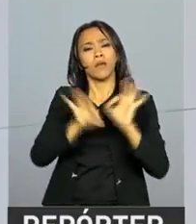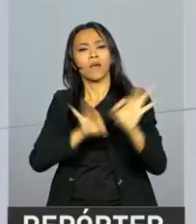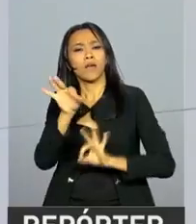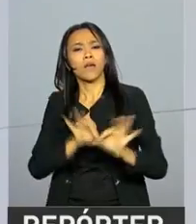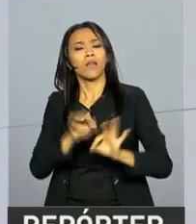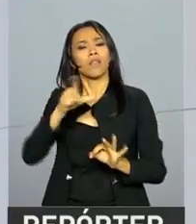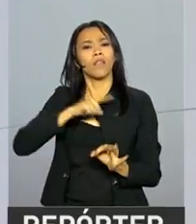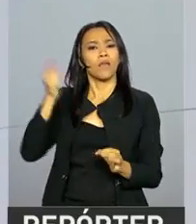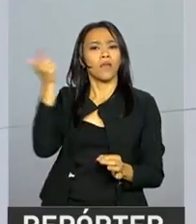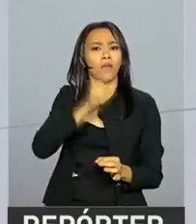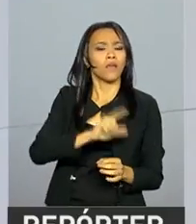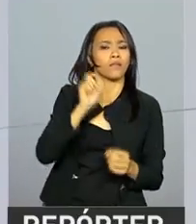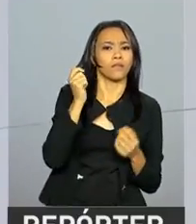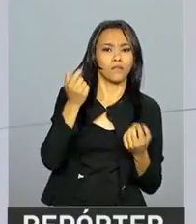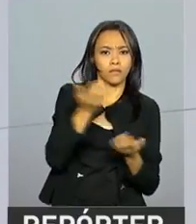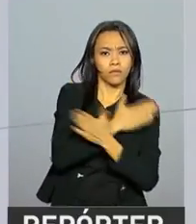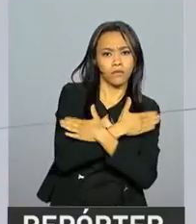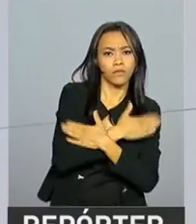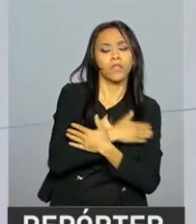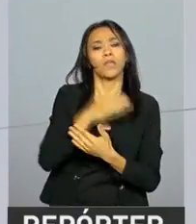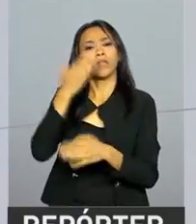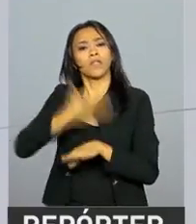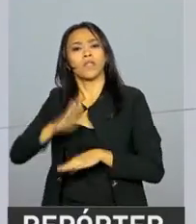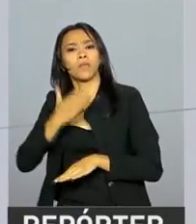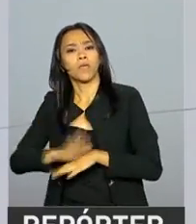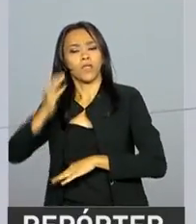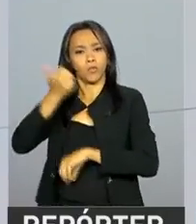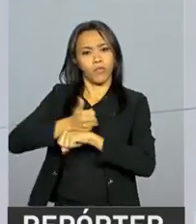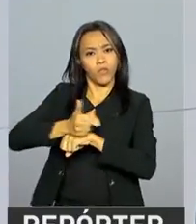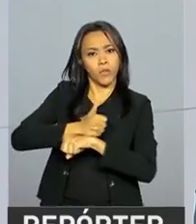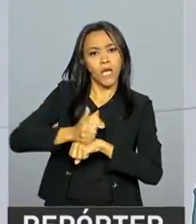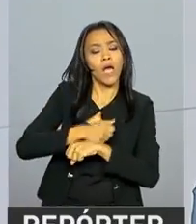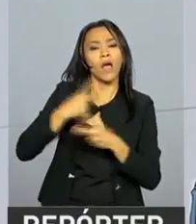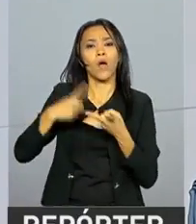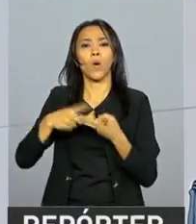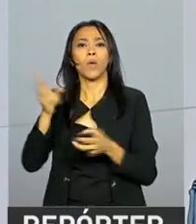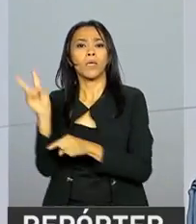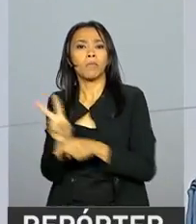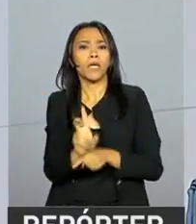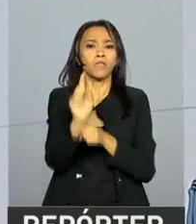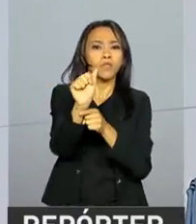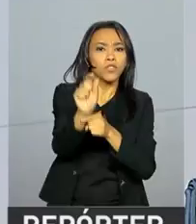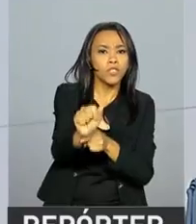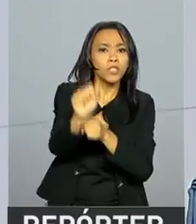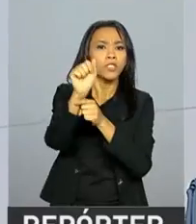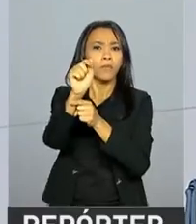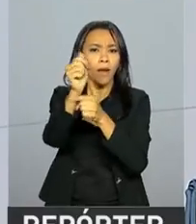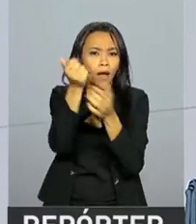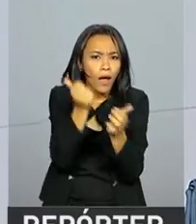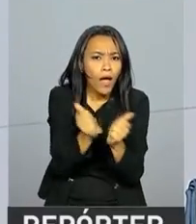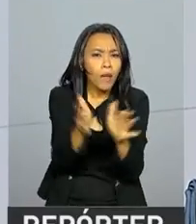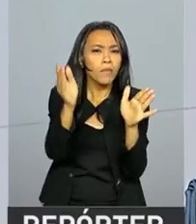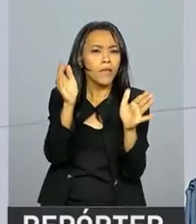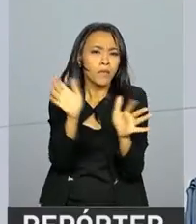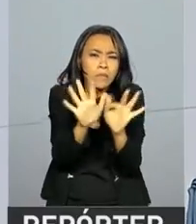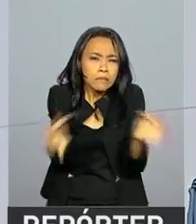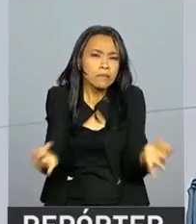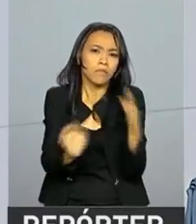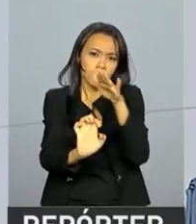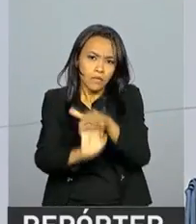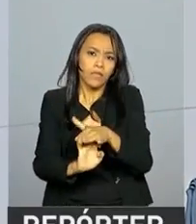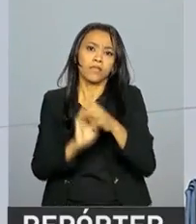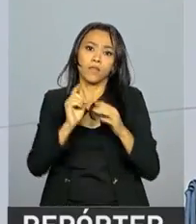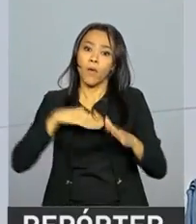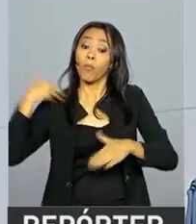emprego né capacitação profissional de microcrédito para fazerem pequenos empreendimentos para terem uma renda maior Esse é um